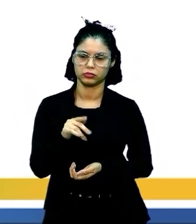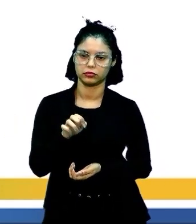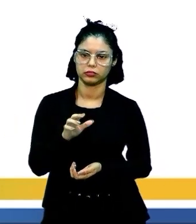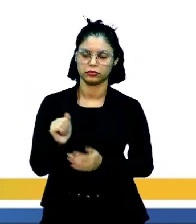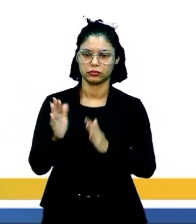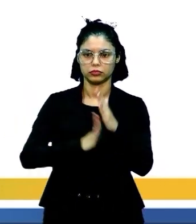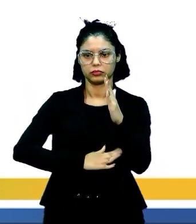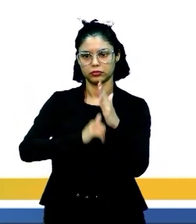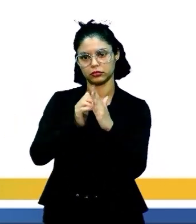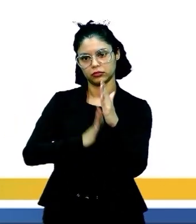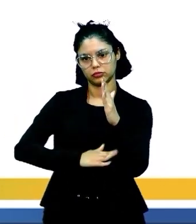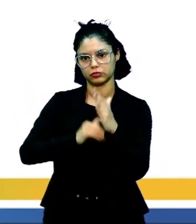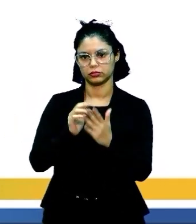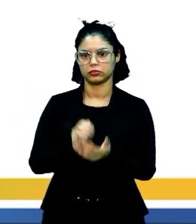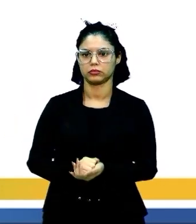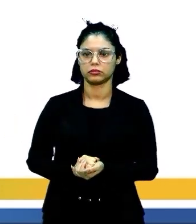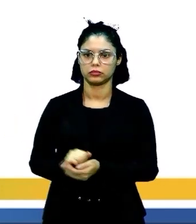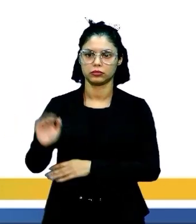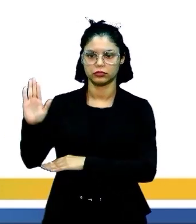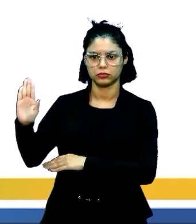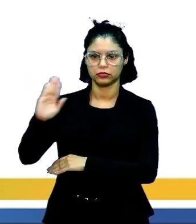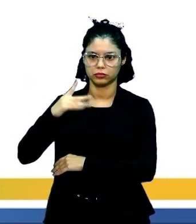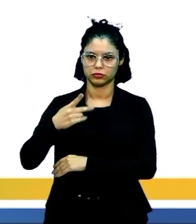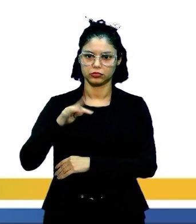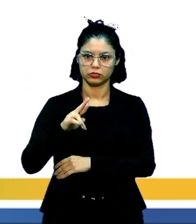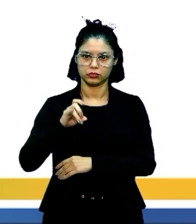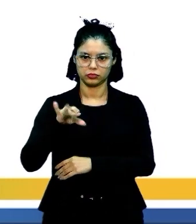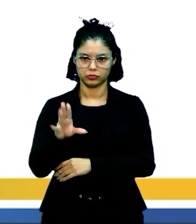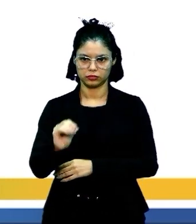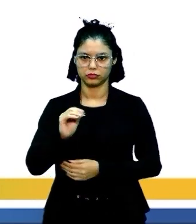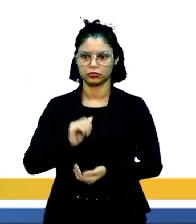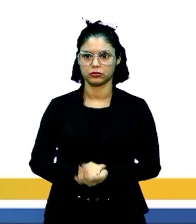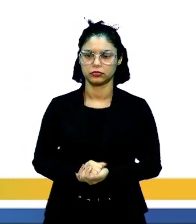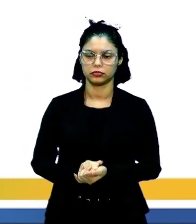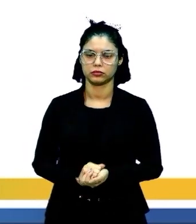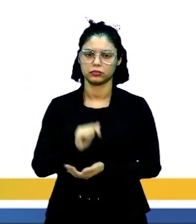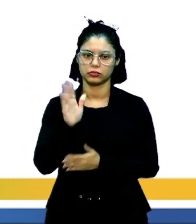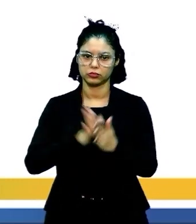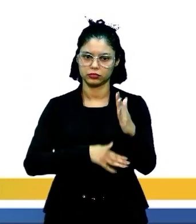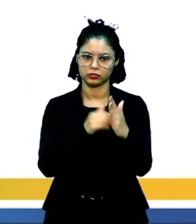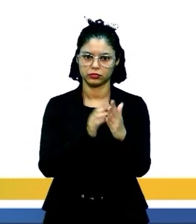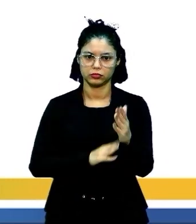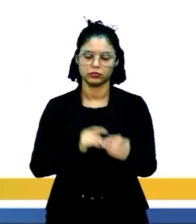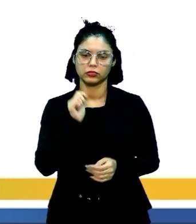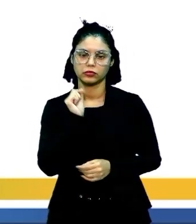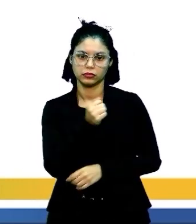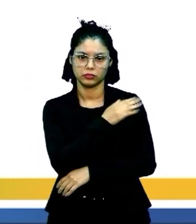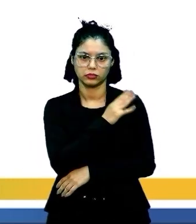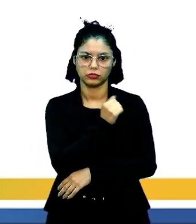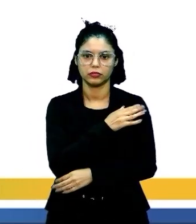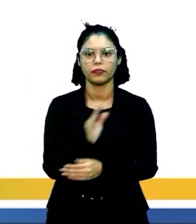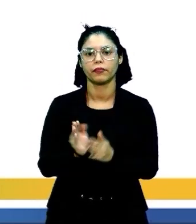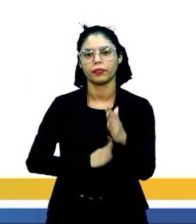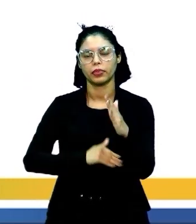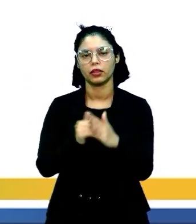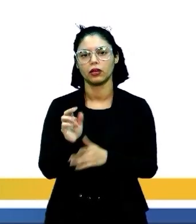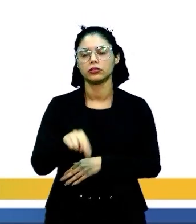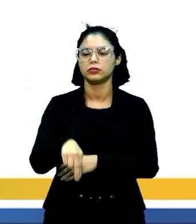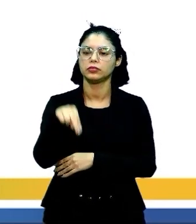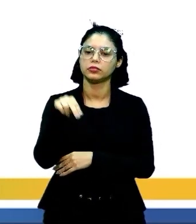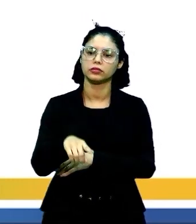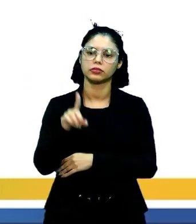Os Retirantes, do pintor Cândido Portinari, é uma obra que revela preconceito